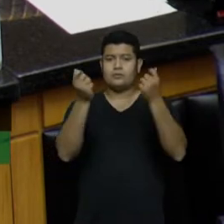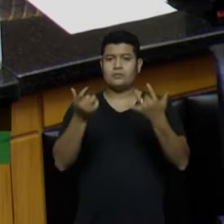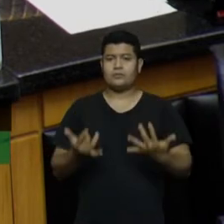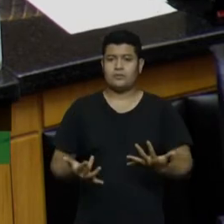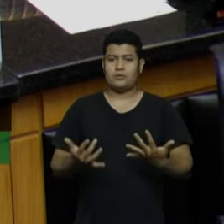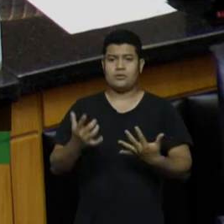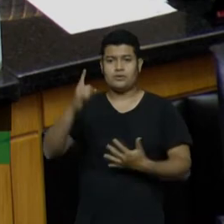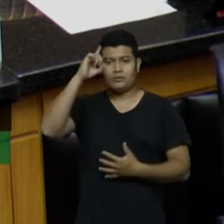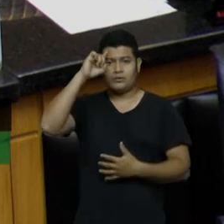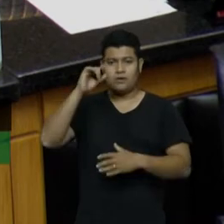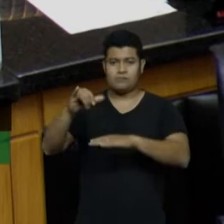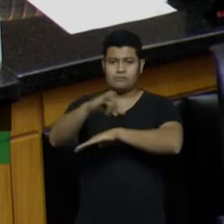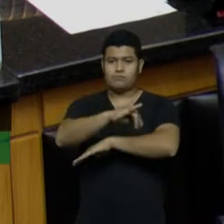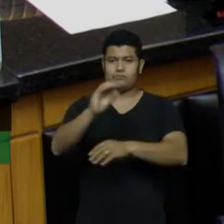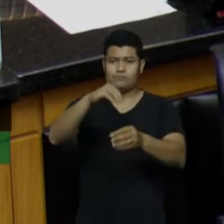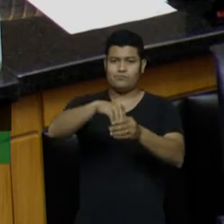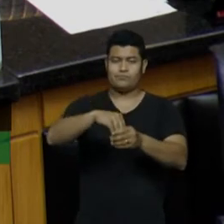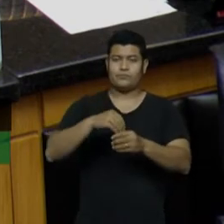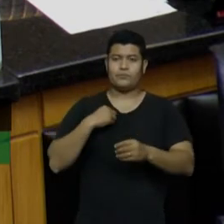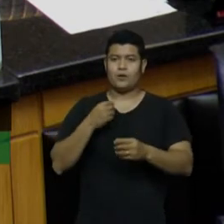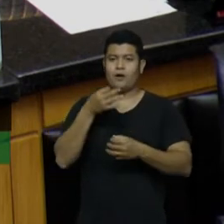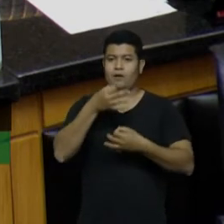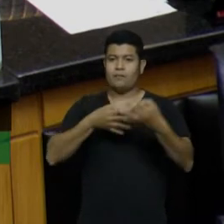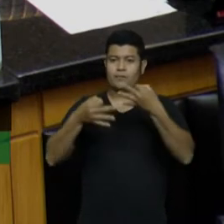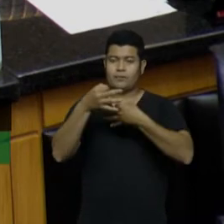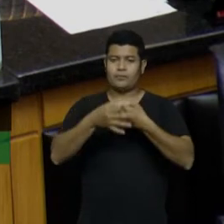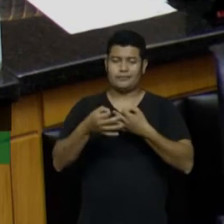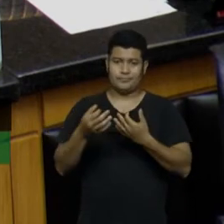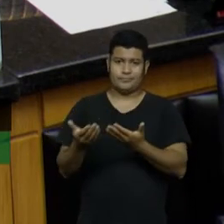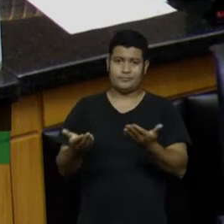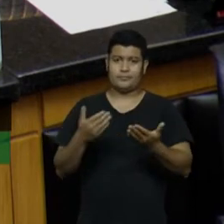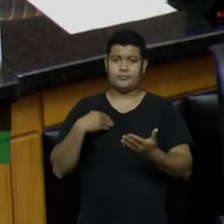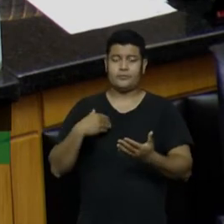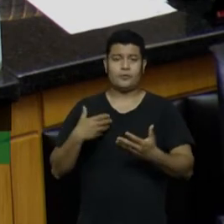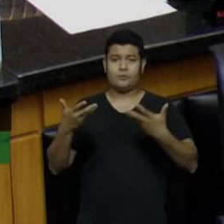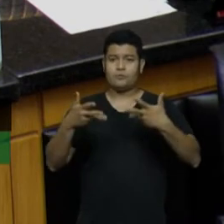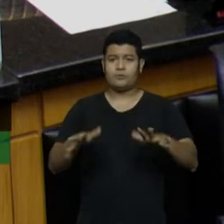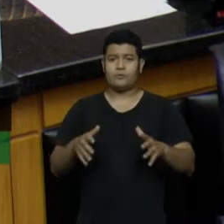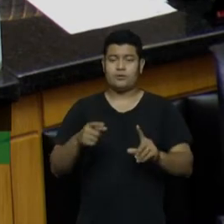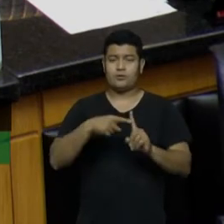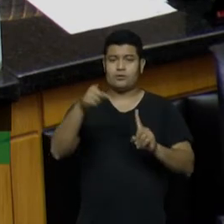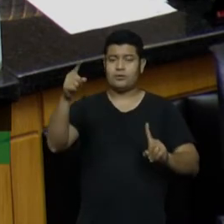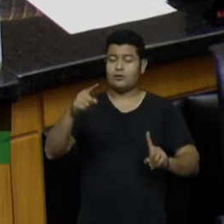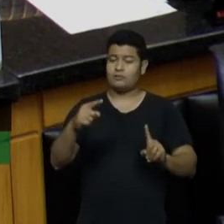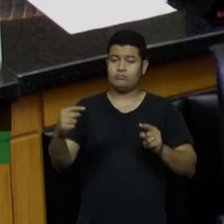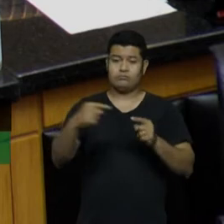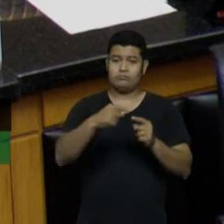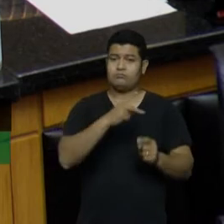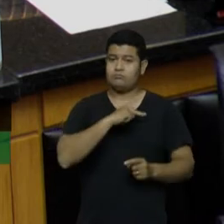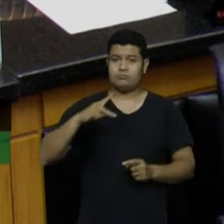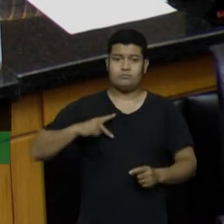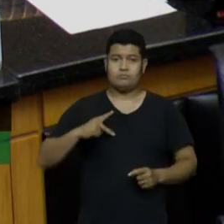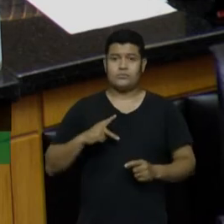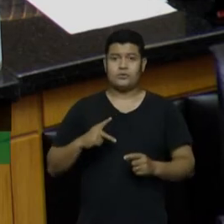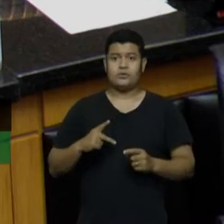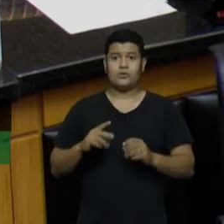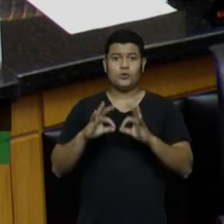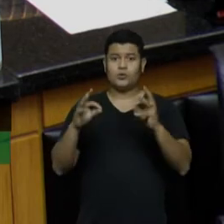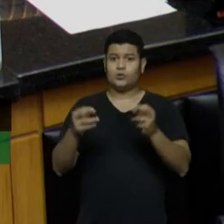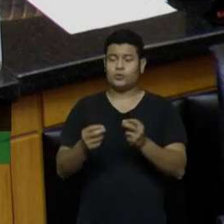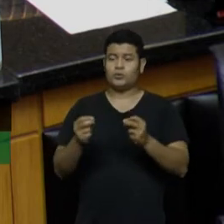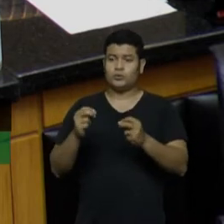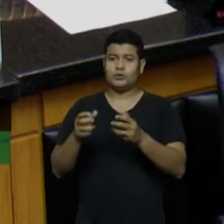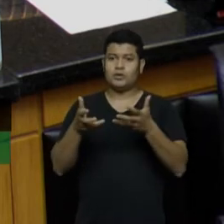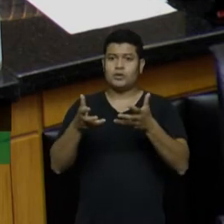se recusando a dizer quem andou naquele avião, está recusando a fornecer um dado que é público, está fazendo todo o possível para esconder